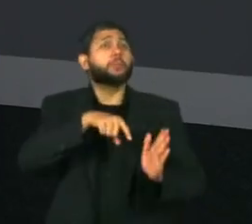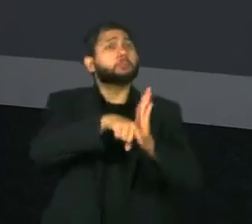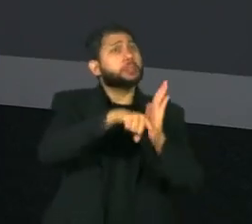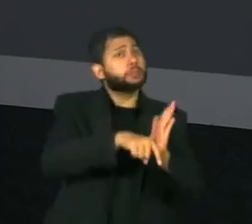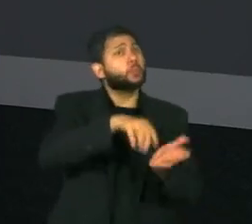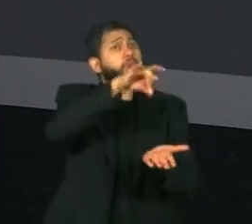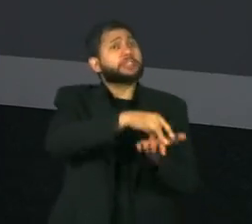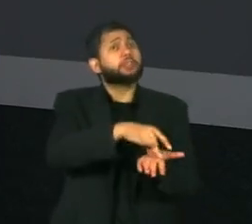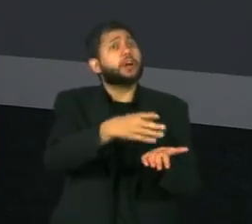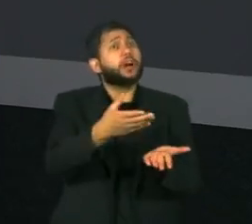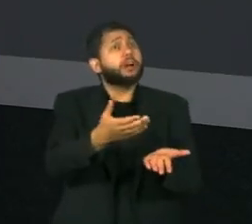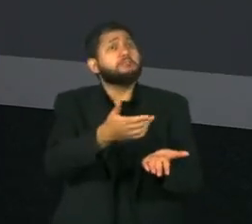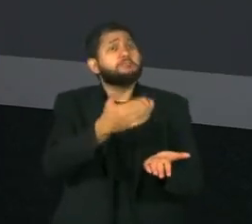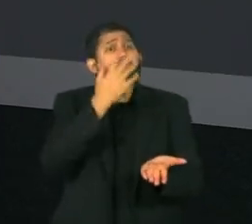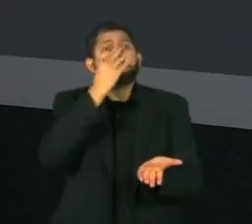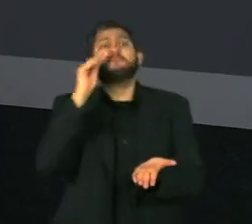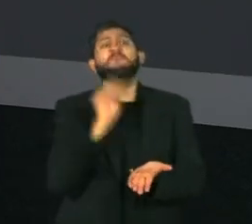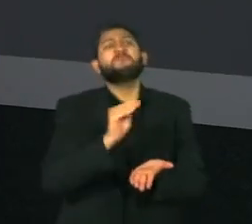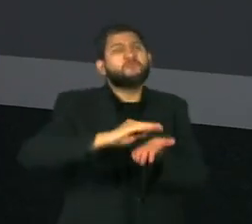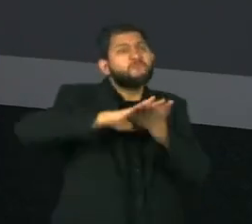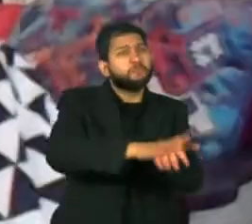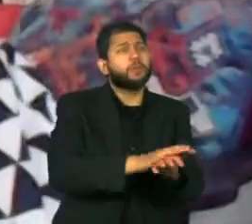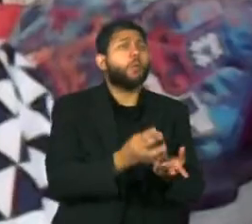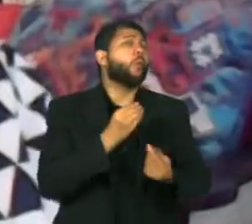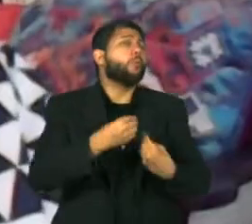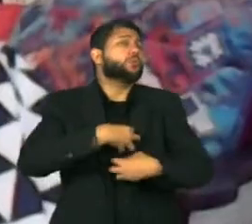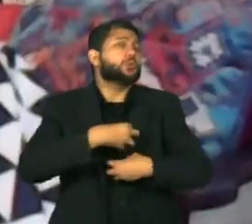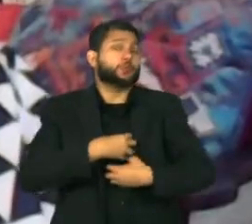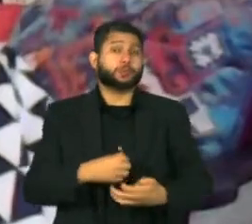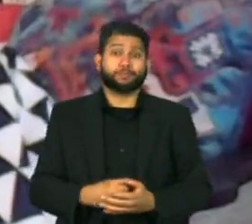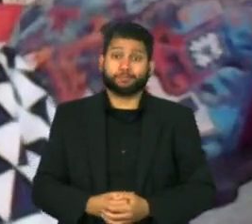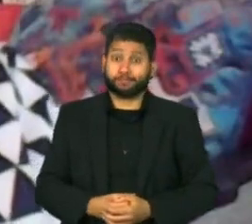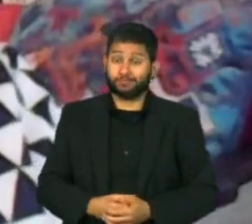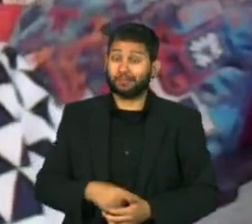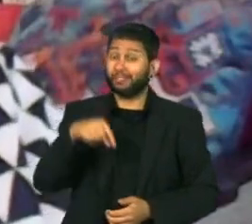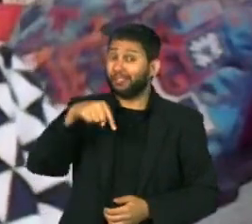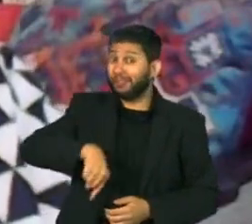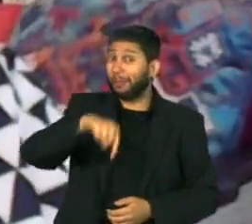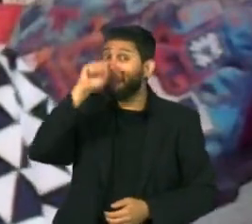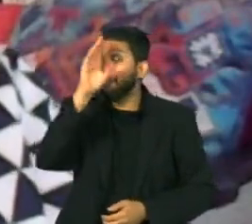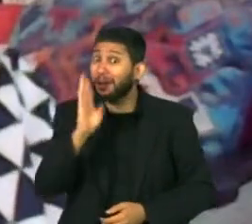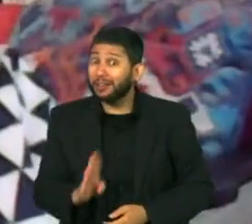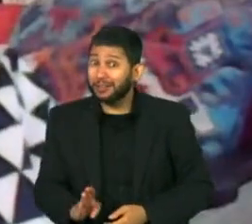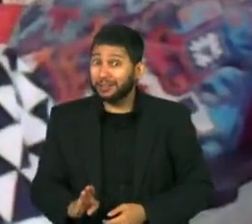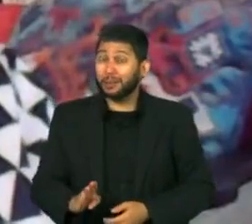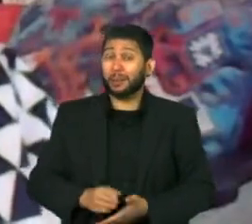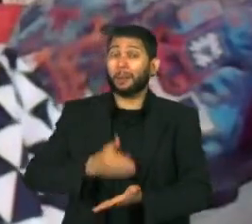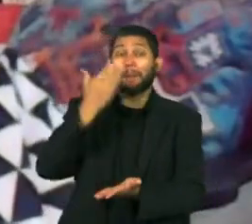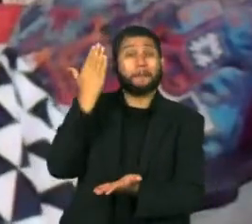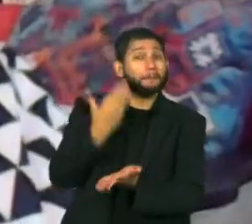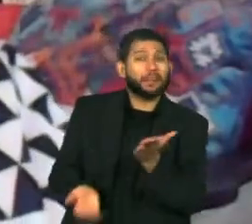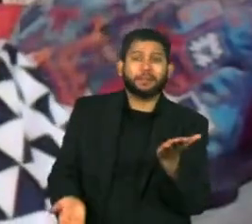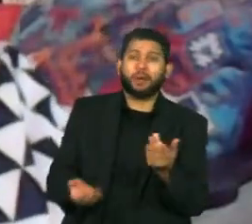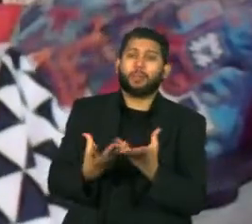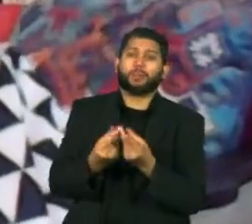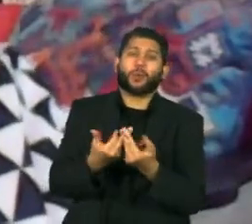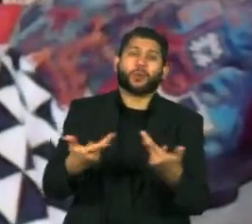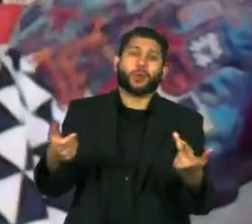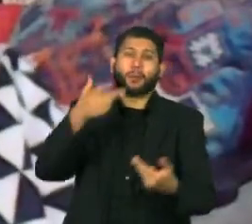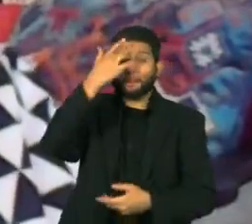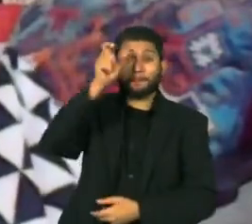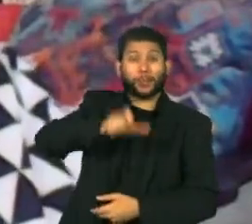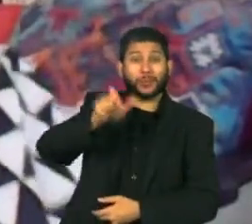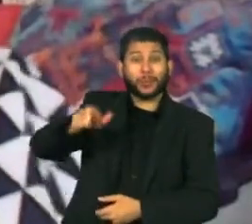cargos oficiais. Como é que foi lidar com isso? O Brasil perdeu muitos cérebros muito preciosos que